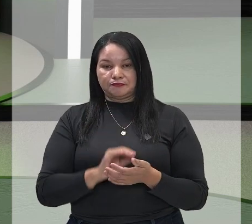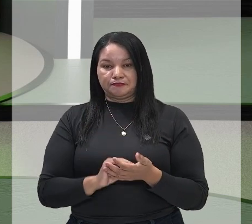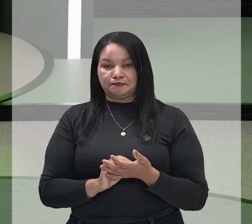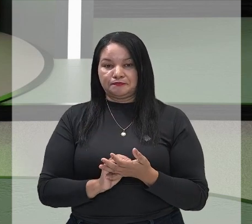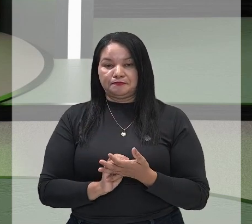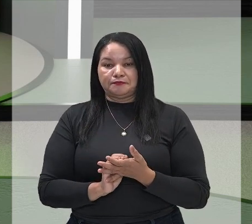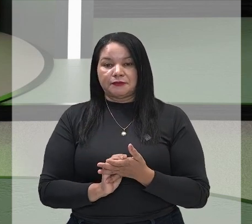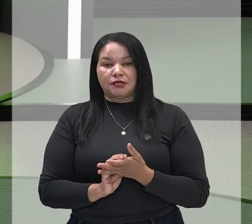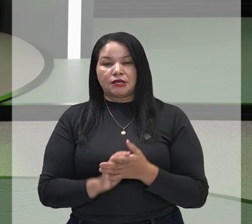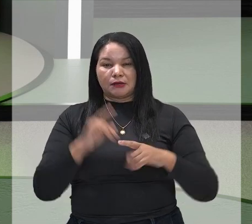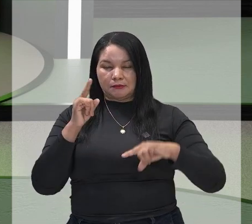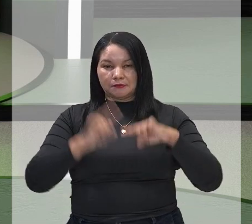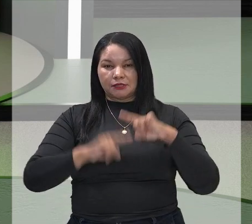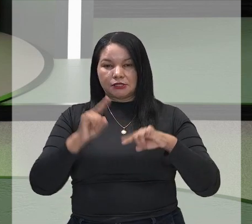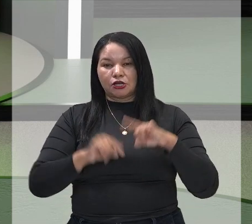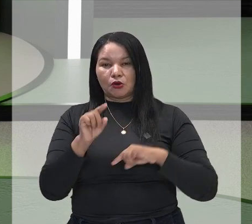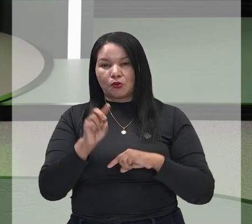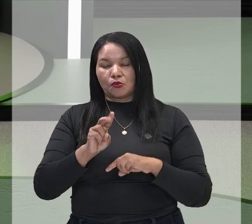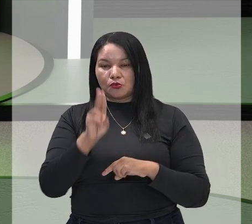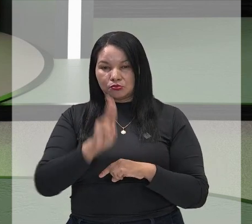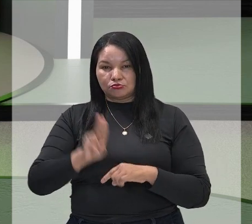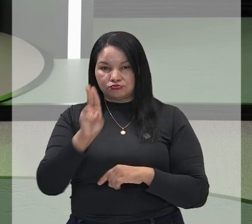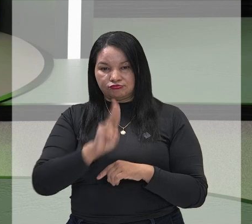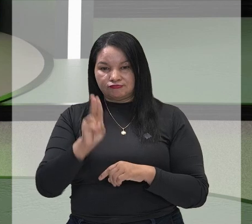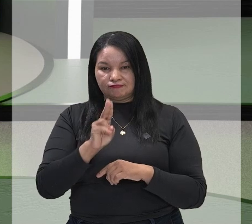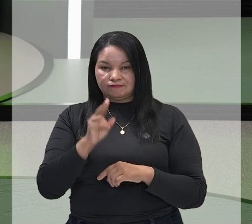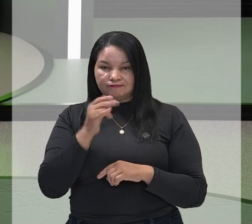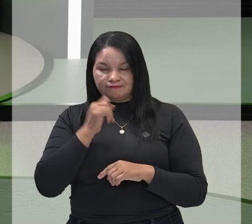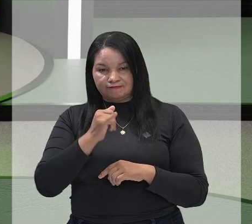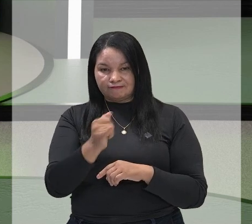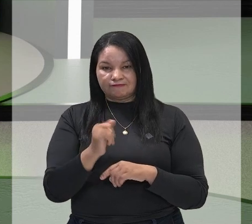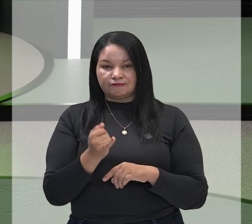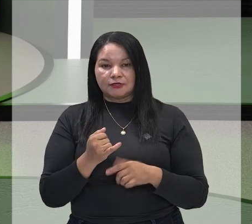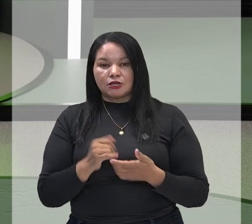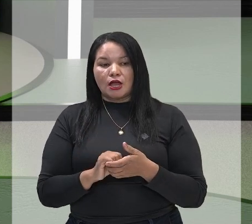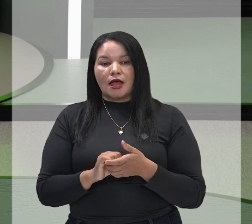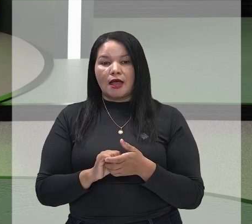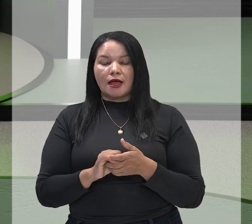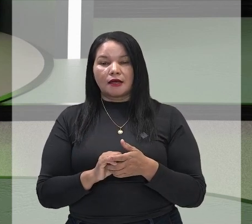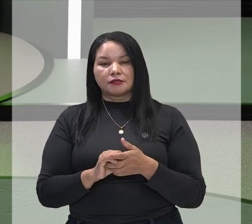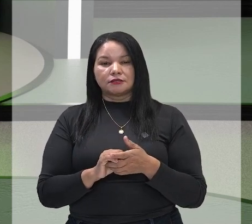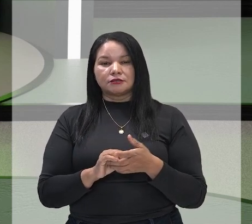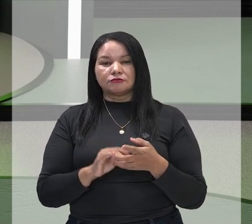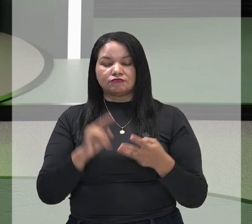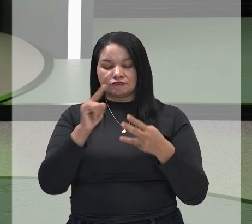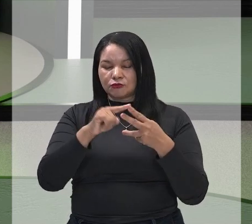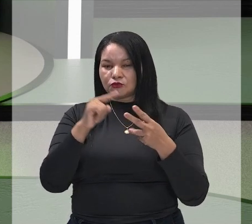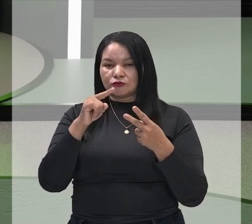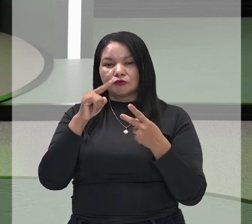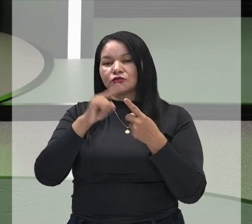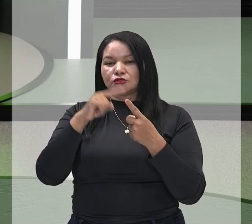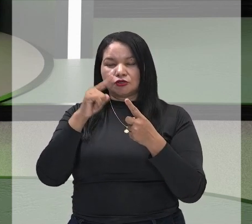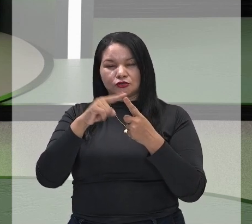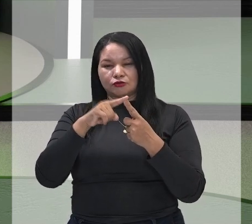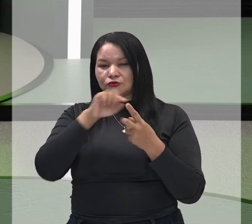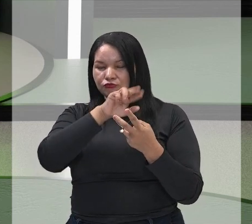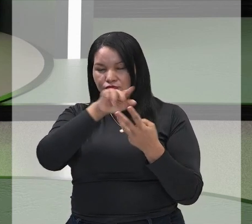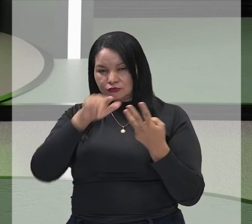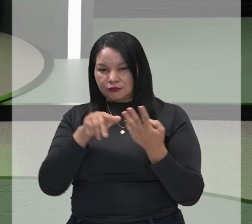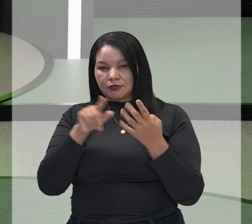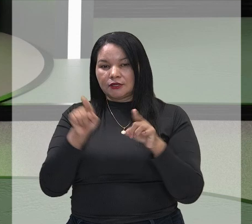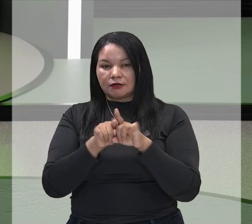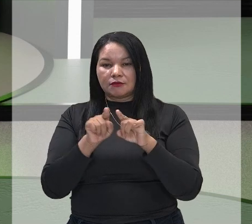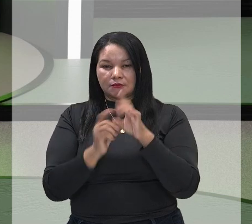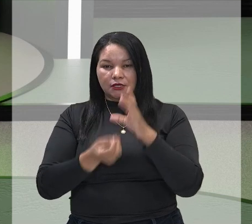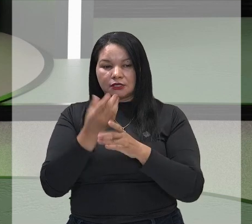qualquer máquina que usa energia mecânica, química, solar ou de qualquer outro tipo para produzir